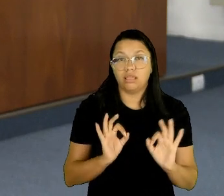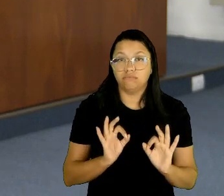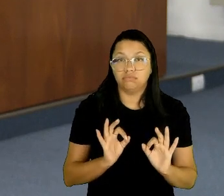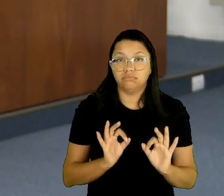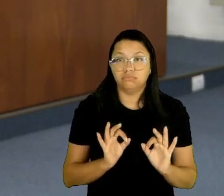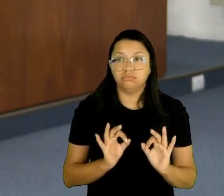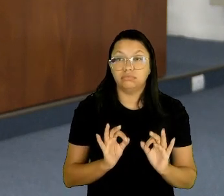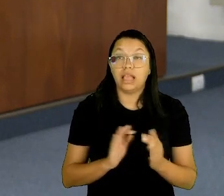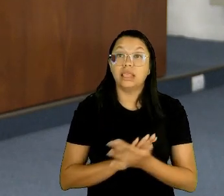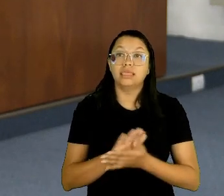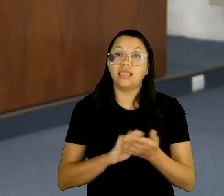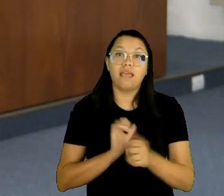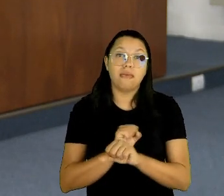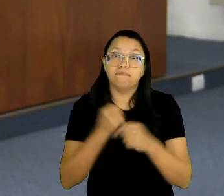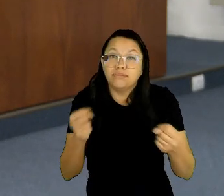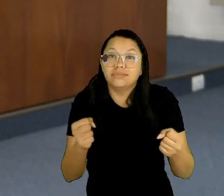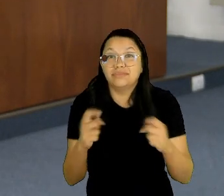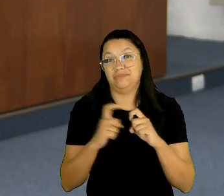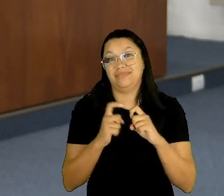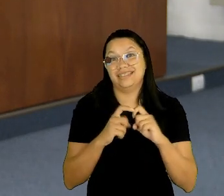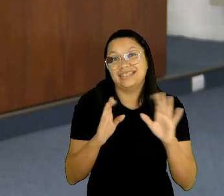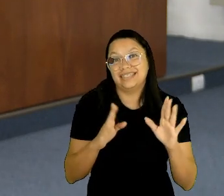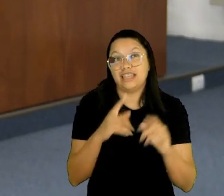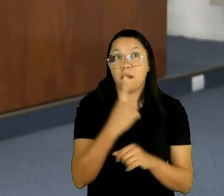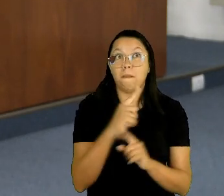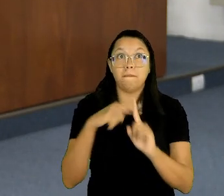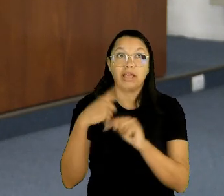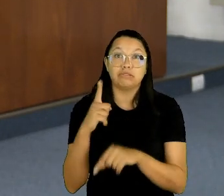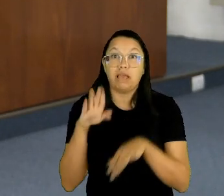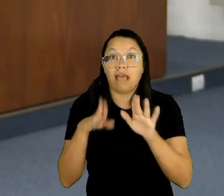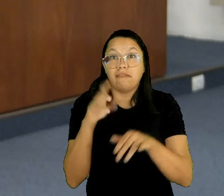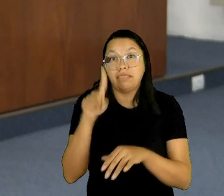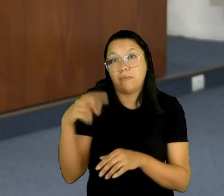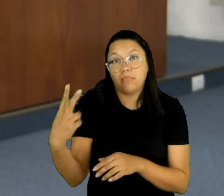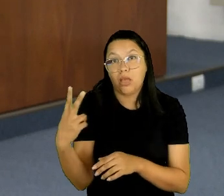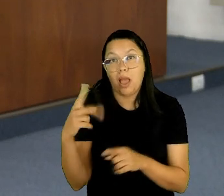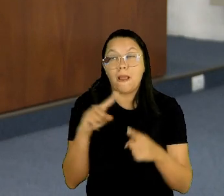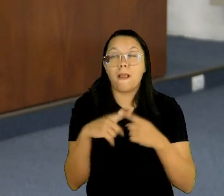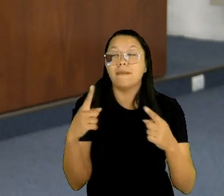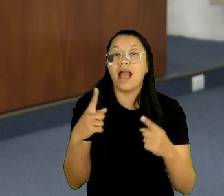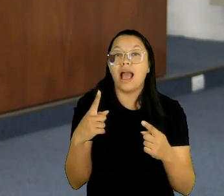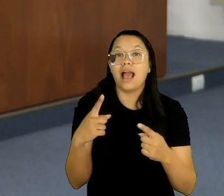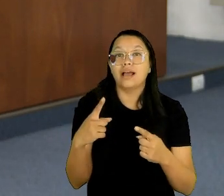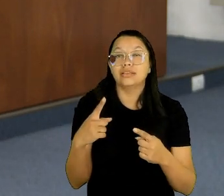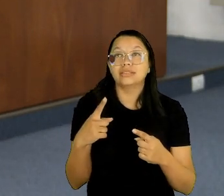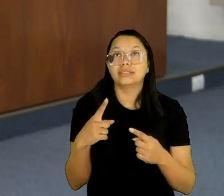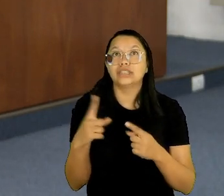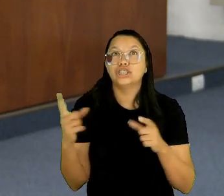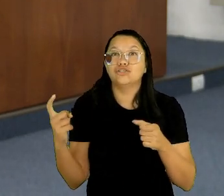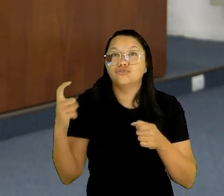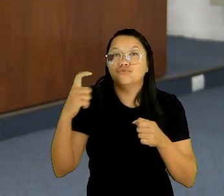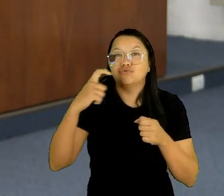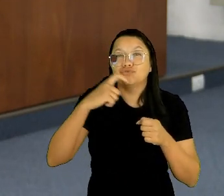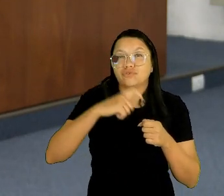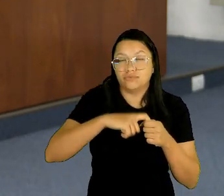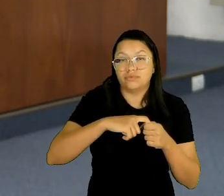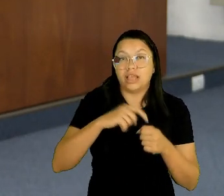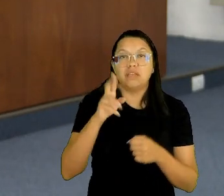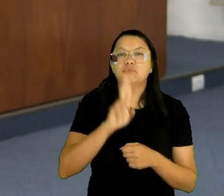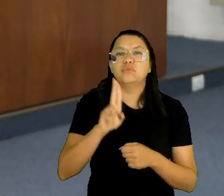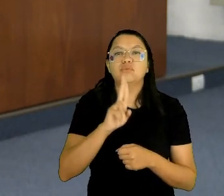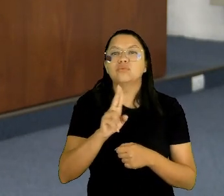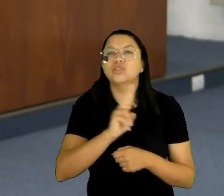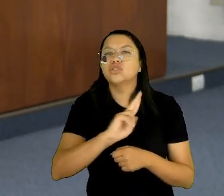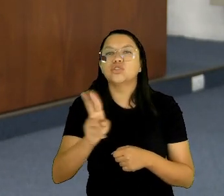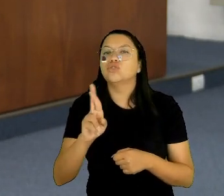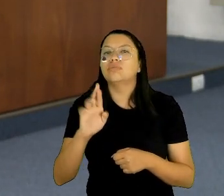remissão? Nada é impossível na medicina, 1 mais 1 muitas vezes não é 2, mas a chance de a gente ter remissão da